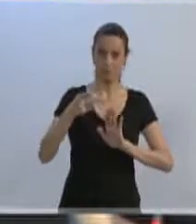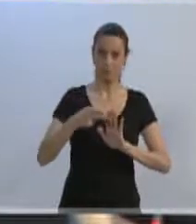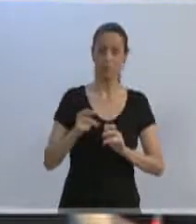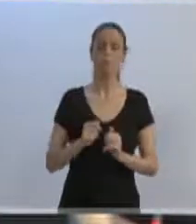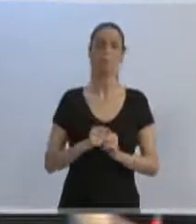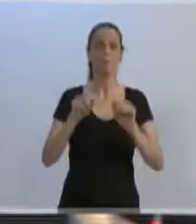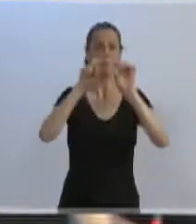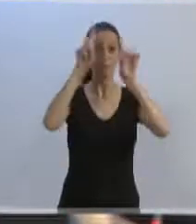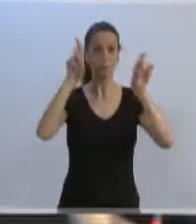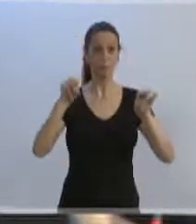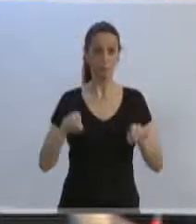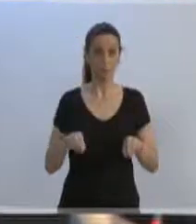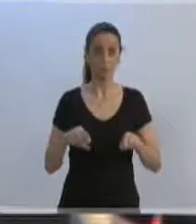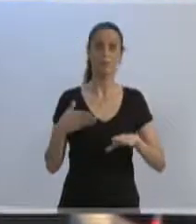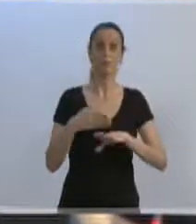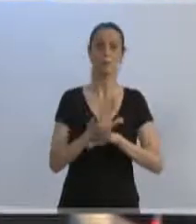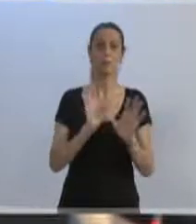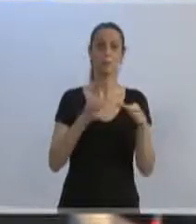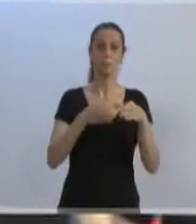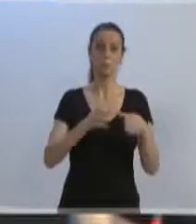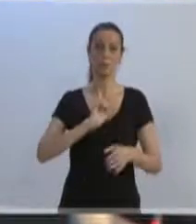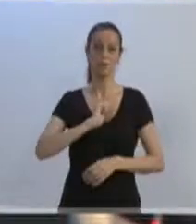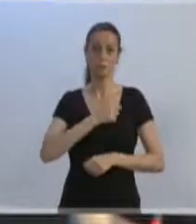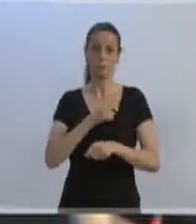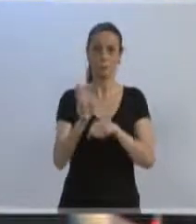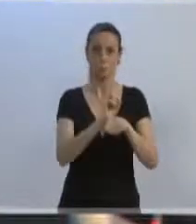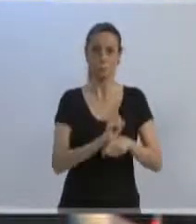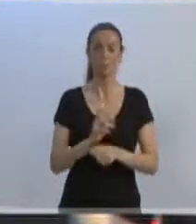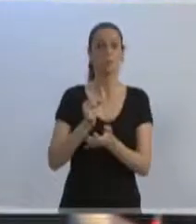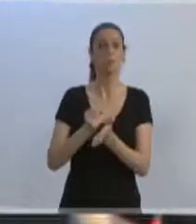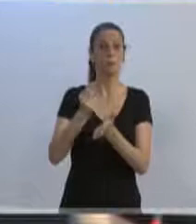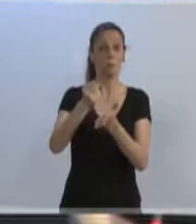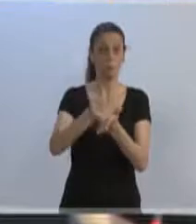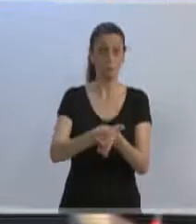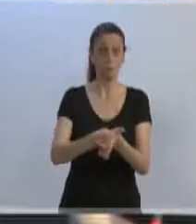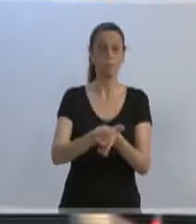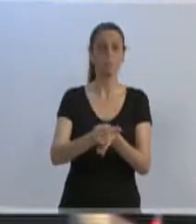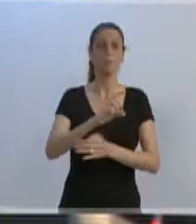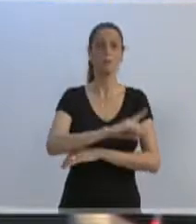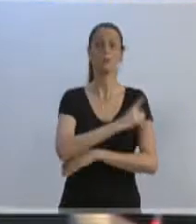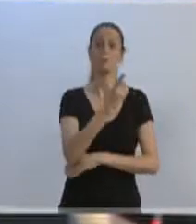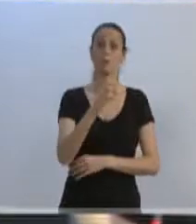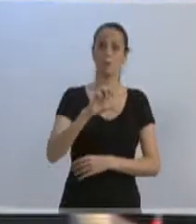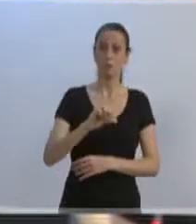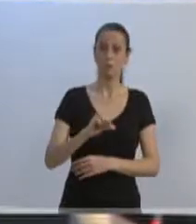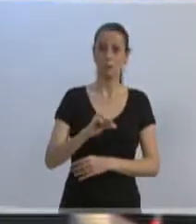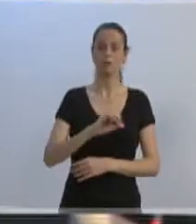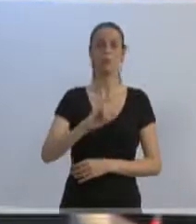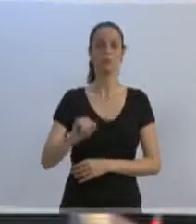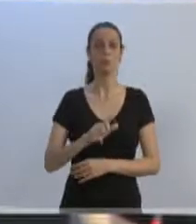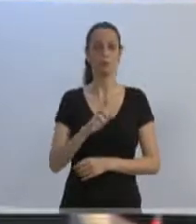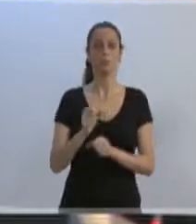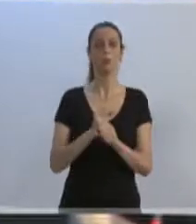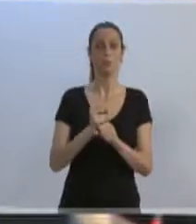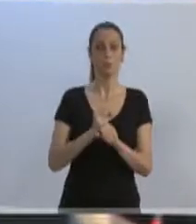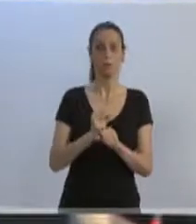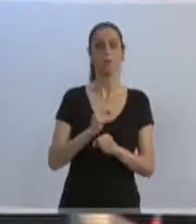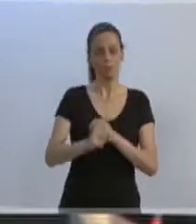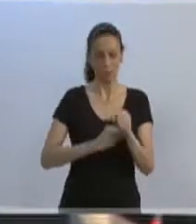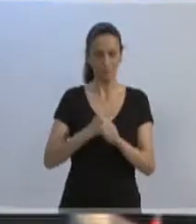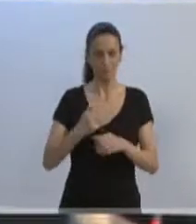servidores para compor a comissão de fiscalização do contrato e no dia 19 de julho de 2017